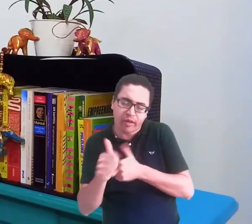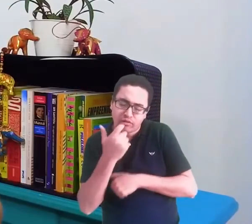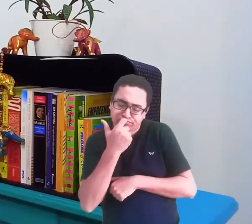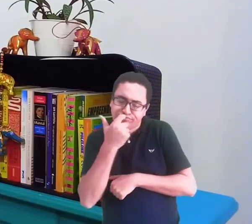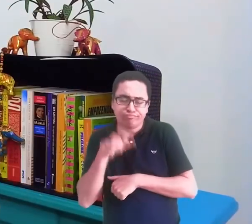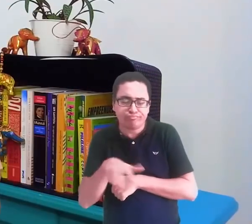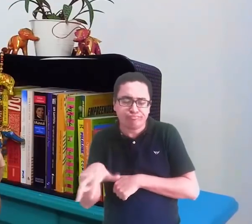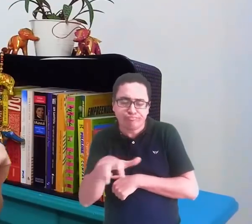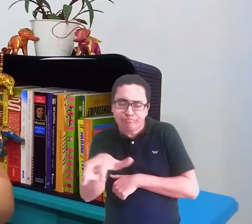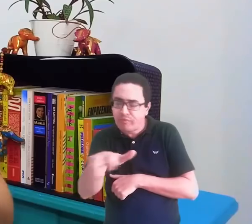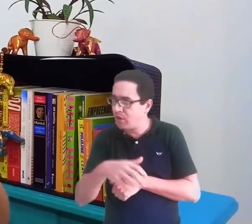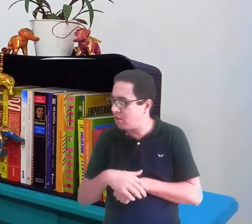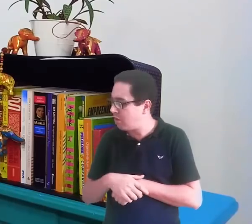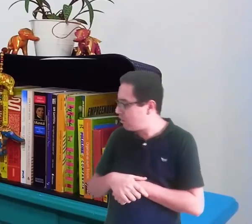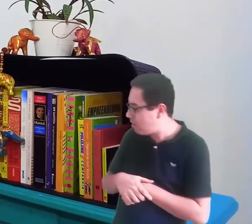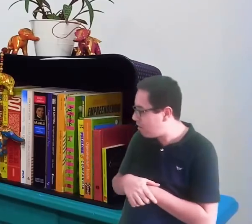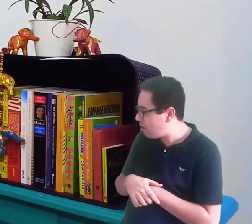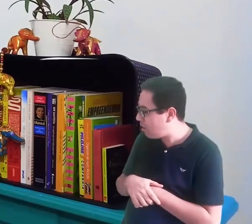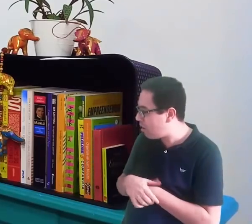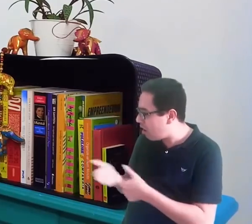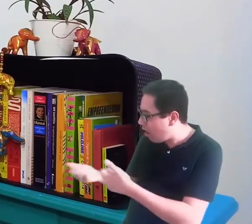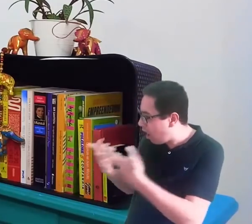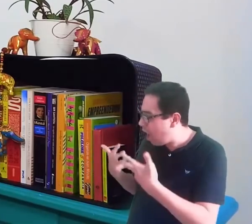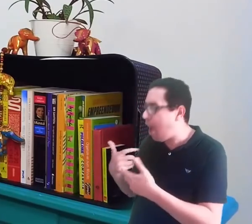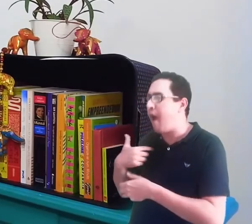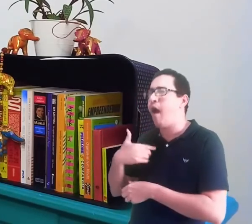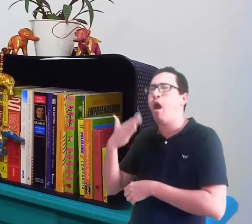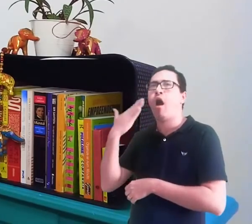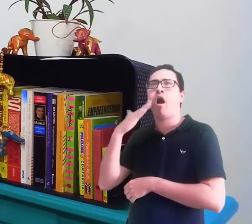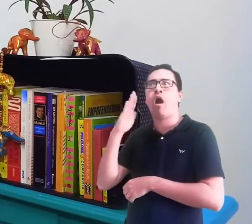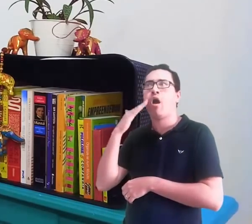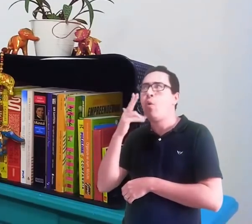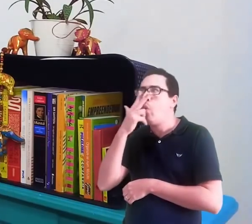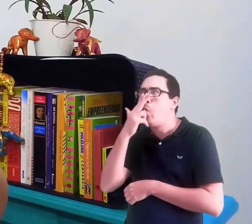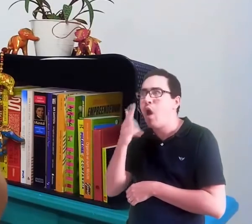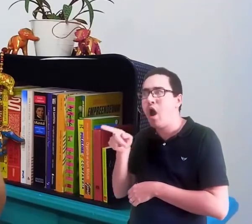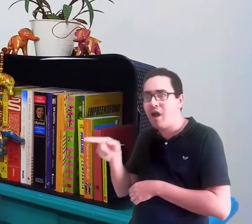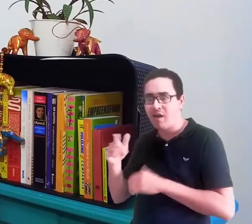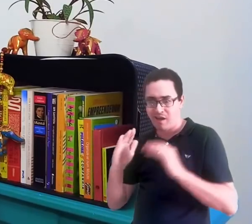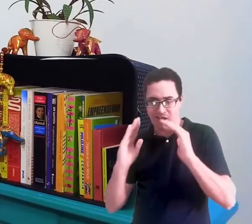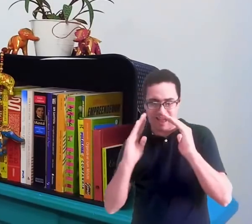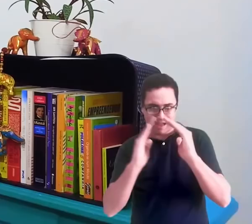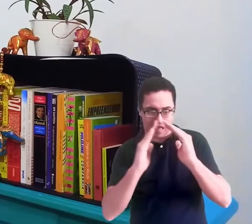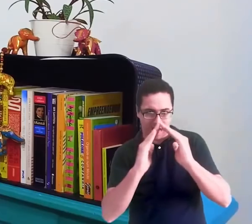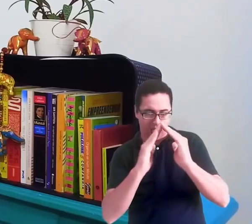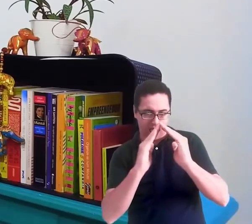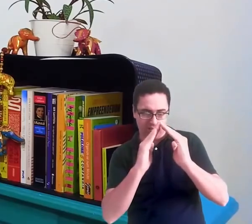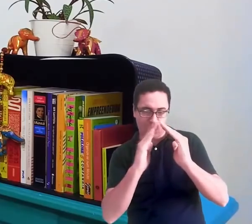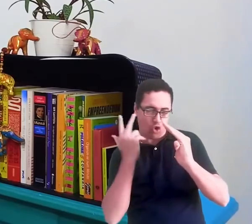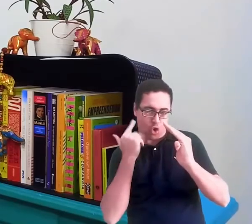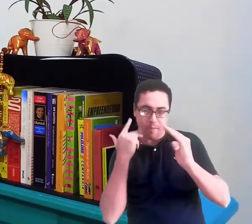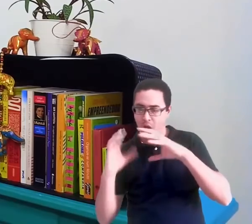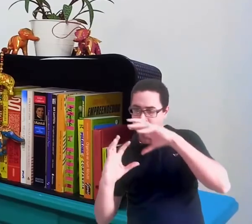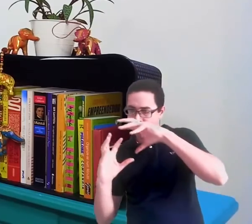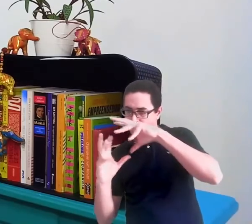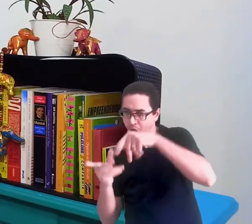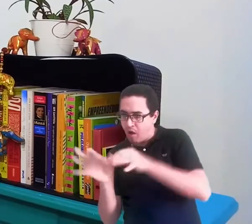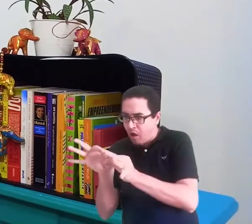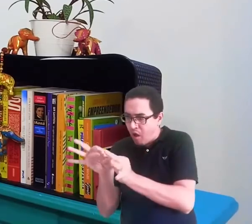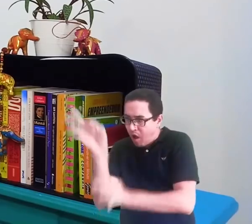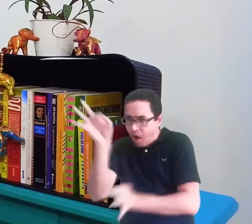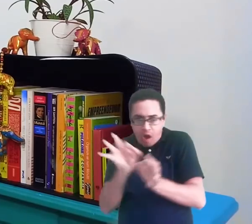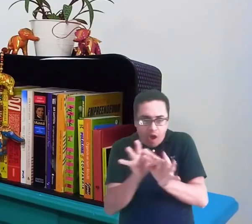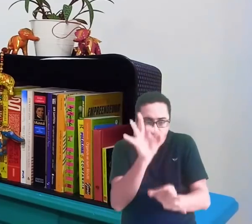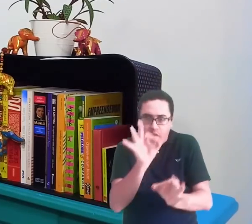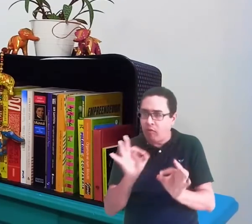coisa muito importante. Seu planeta de origem era pouco maior do que uma casa. Isso não me surpreendeu muito.